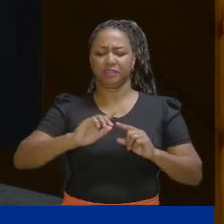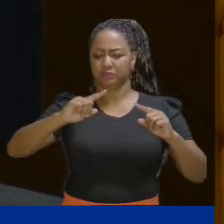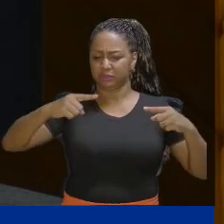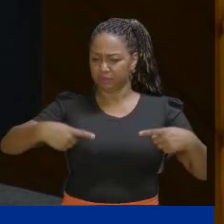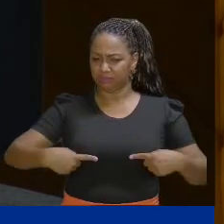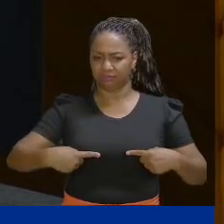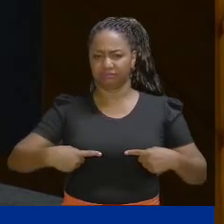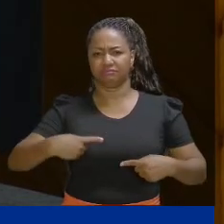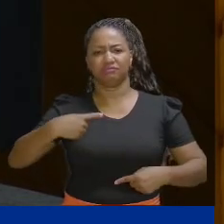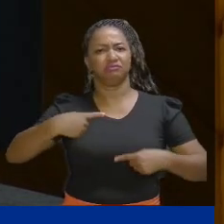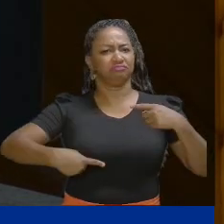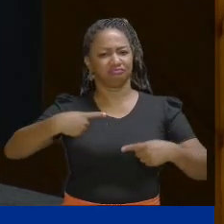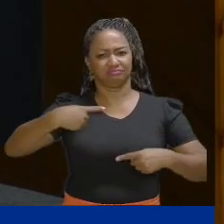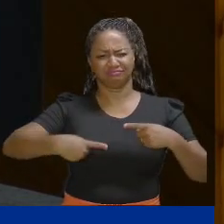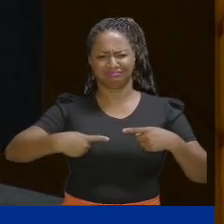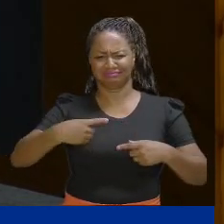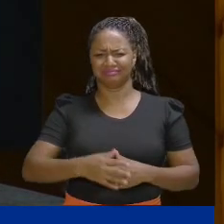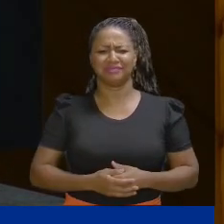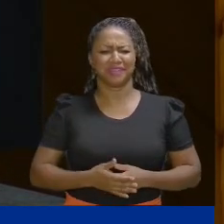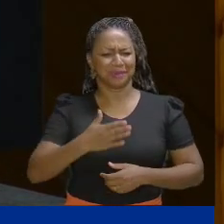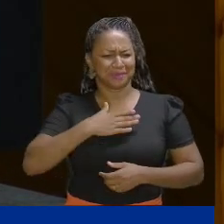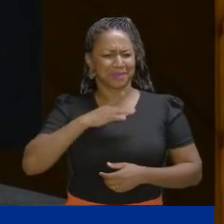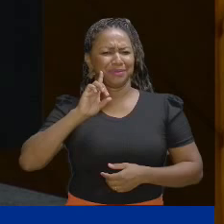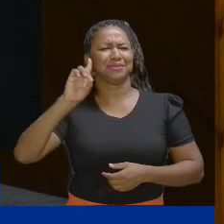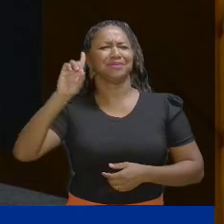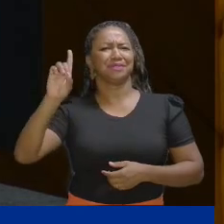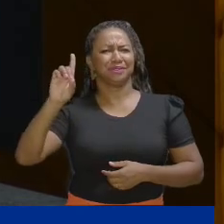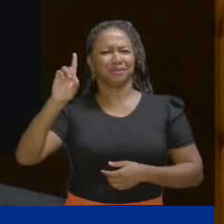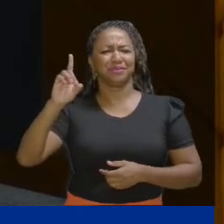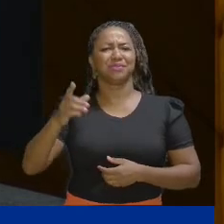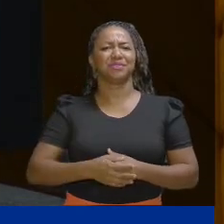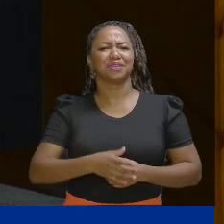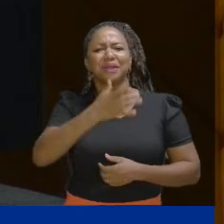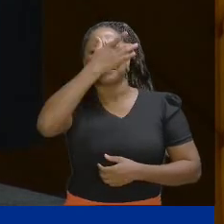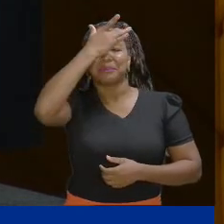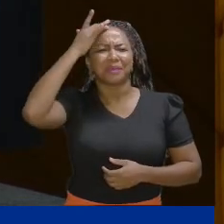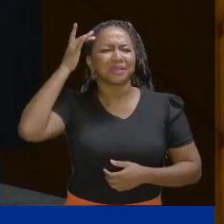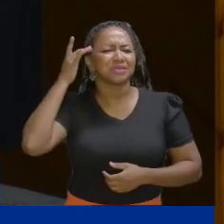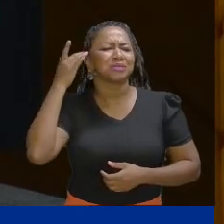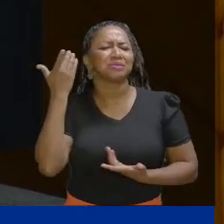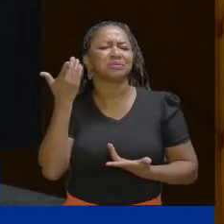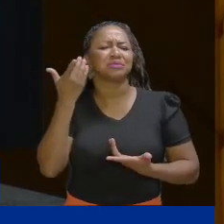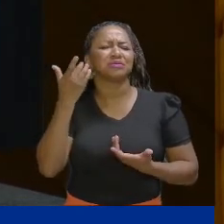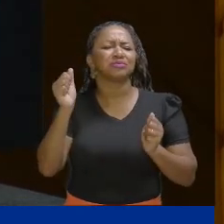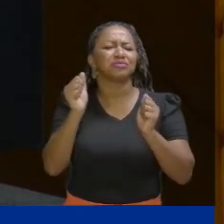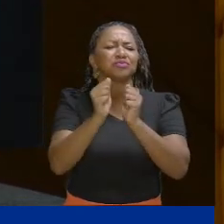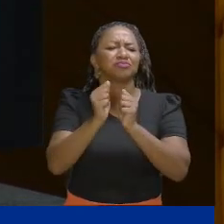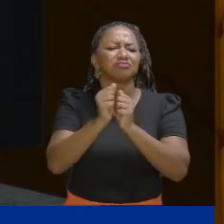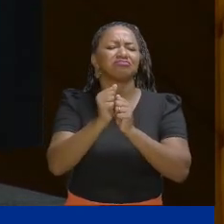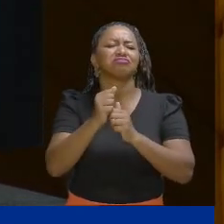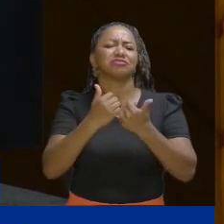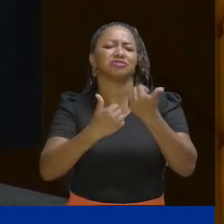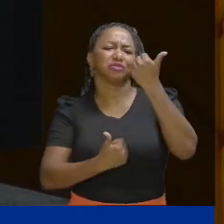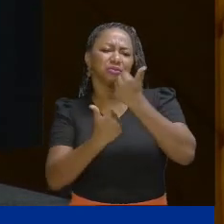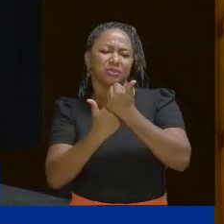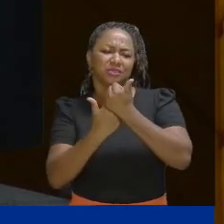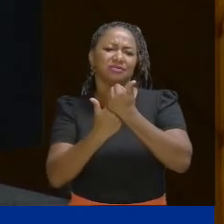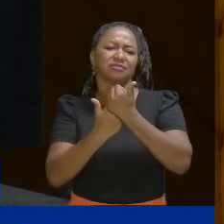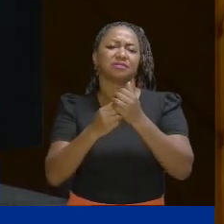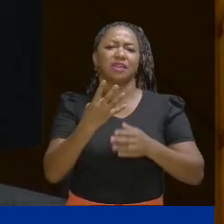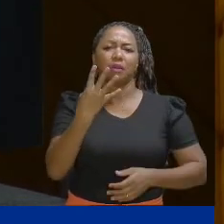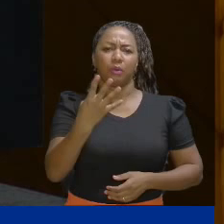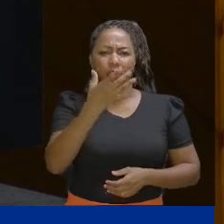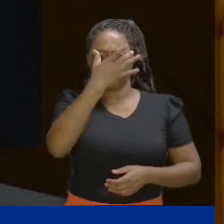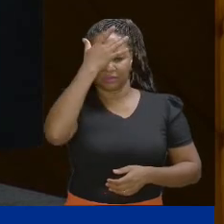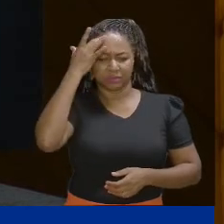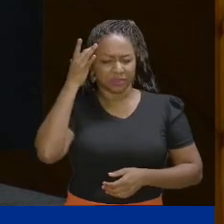disputar. E aí, quando ele falou isso, eu falei, meu Deus do céu, quem é que vai concorrer então para substituir o Valentim? E as 4